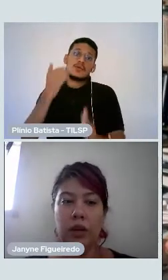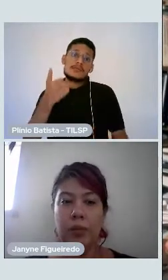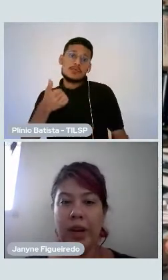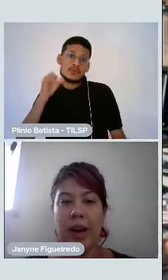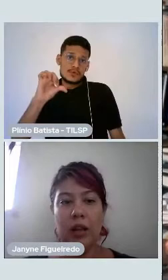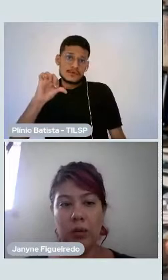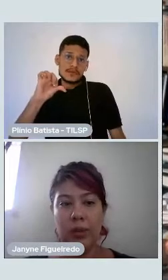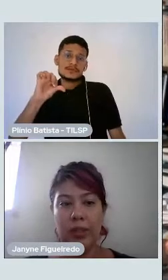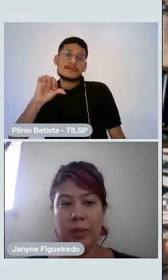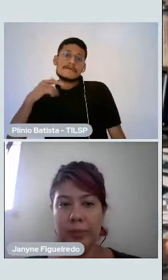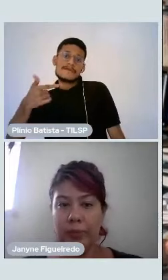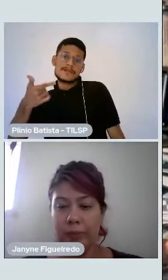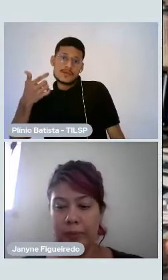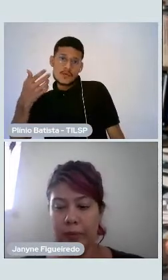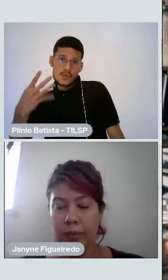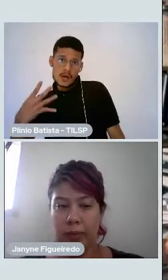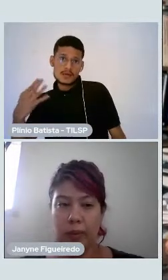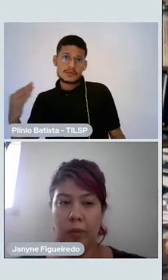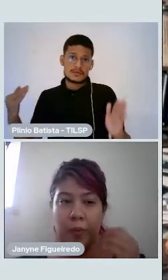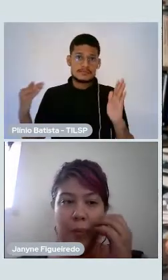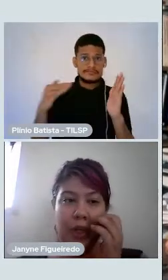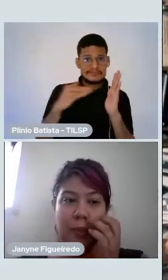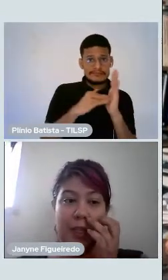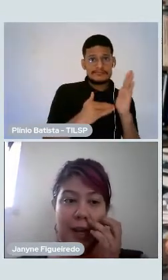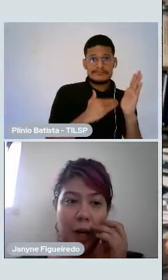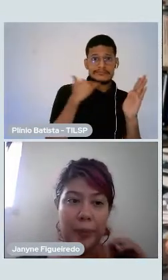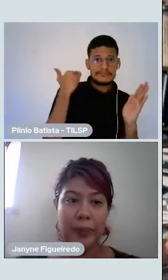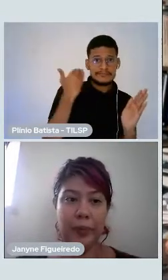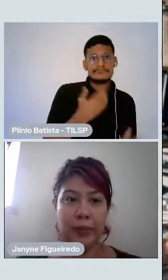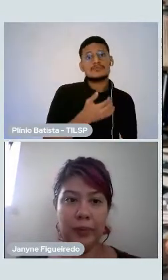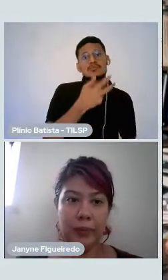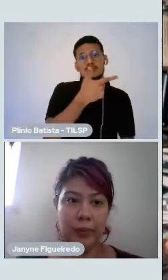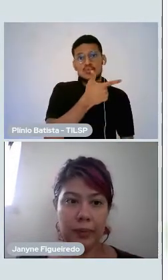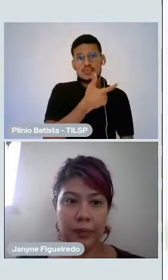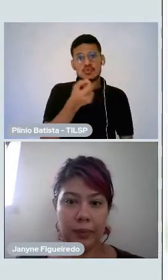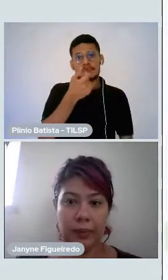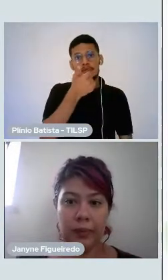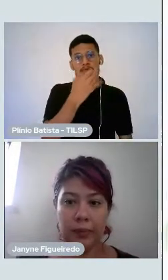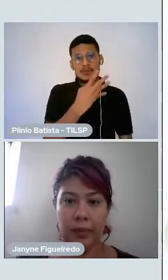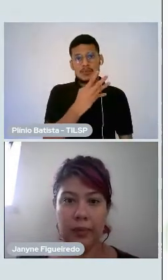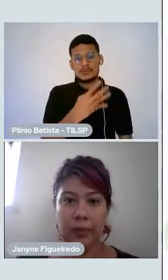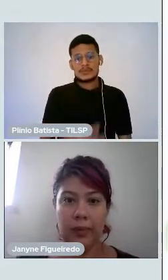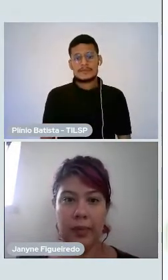faleceu em 2014. Pode passar.